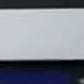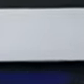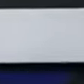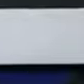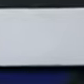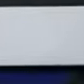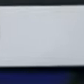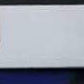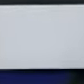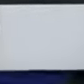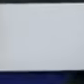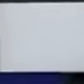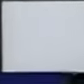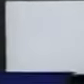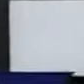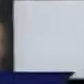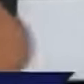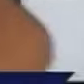que vais